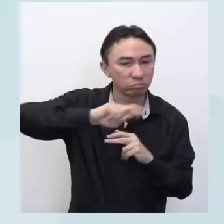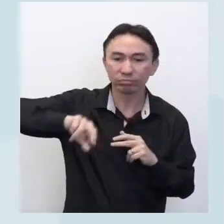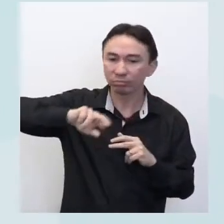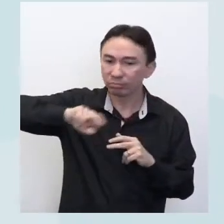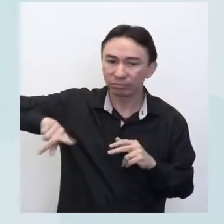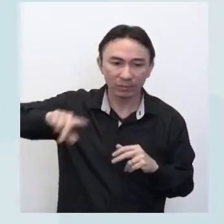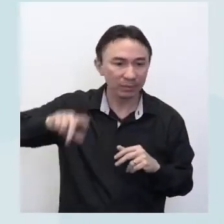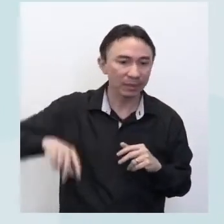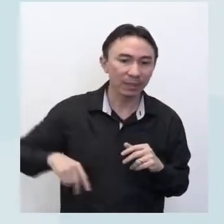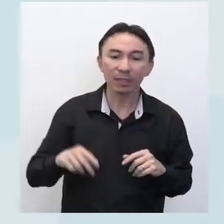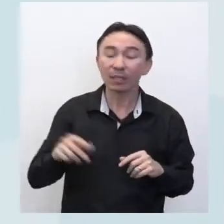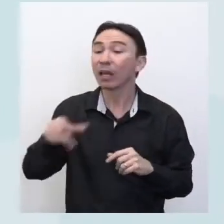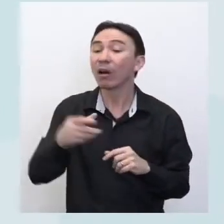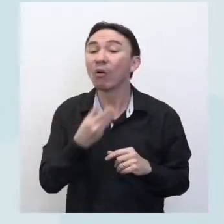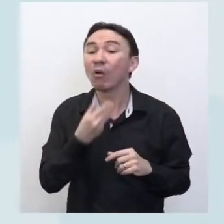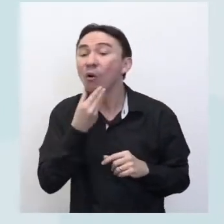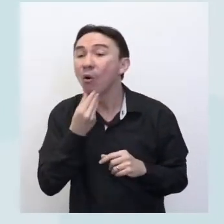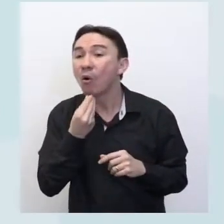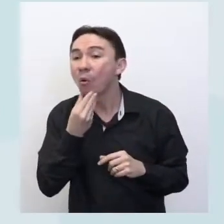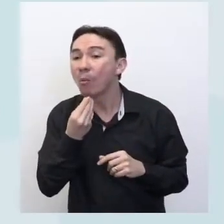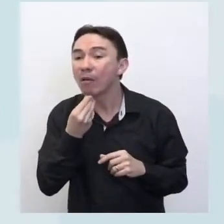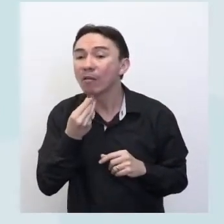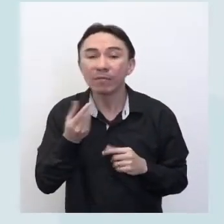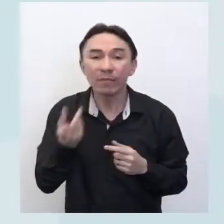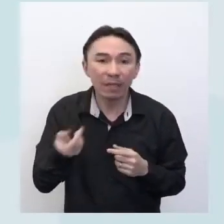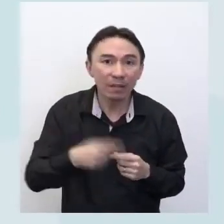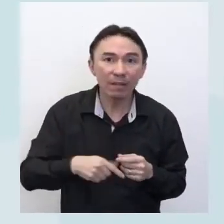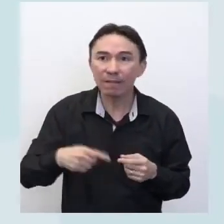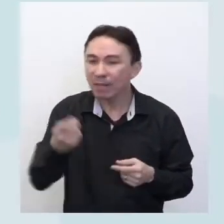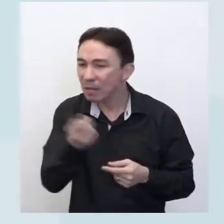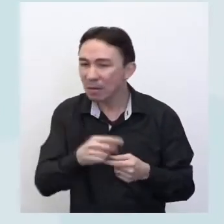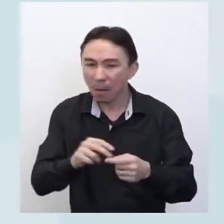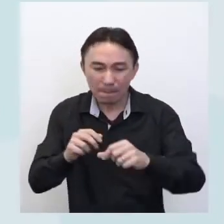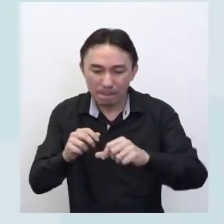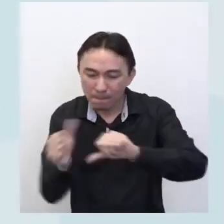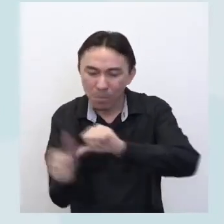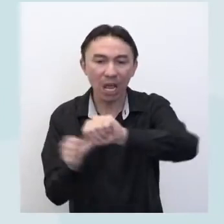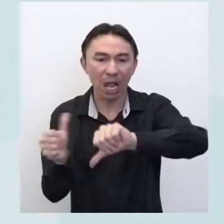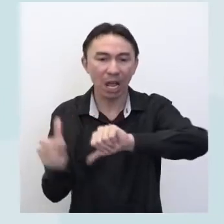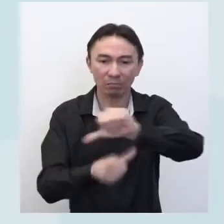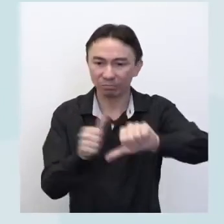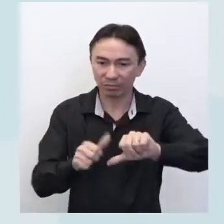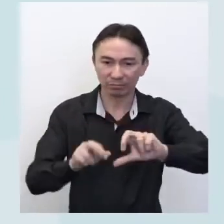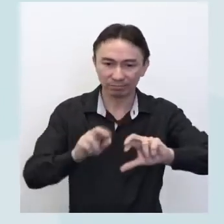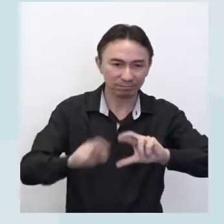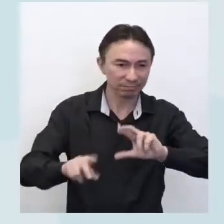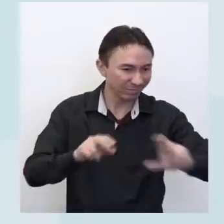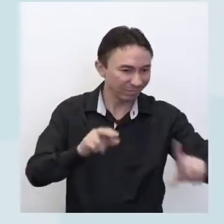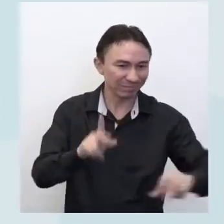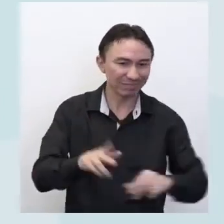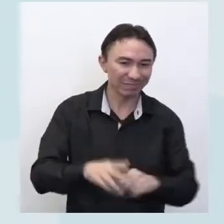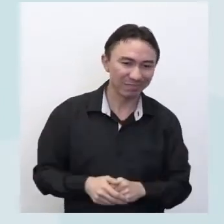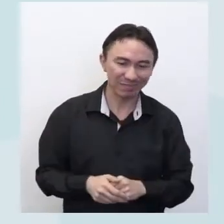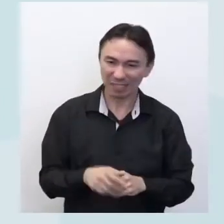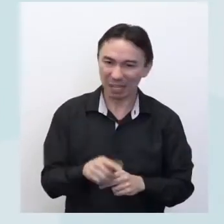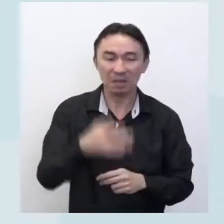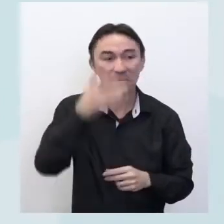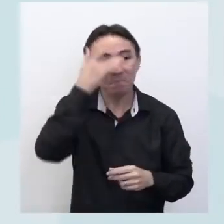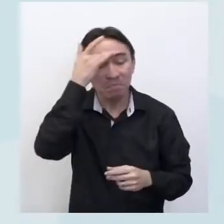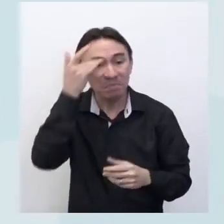de convenção. O que é uma convenção? É como se fosse uma norma que é autorizada, que é aceita,